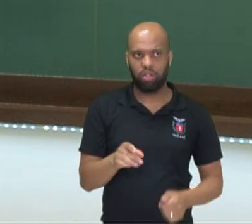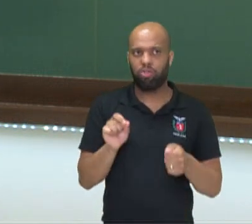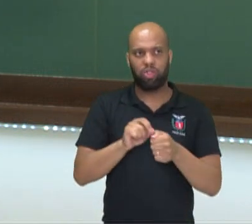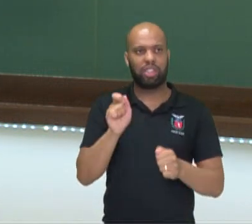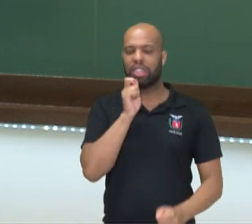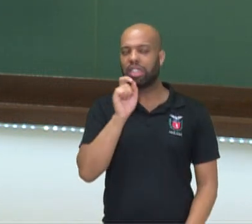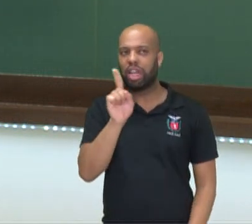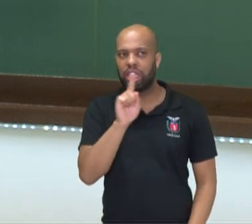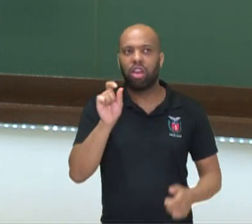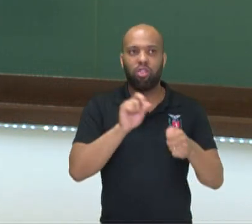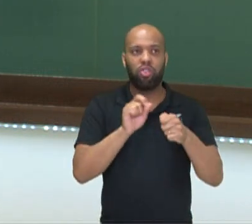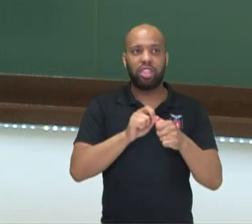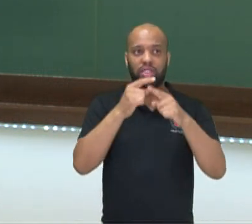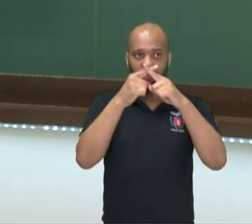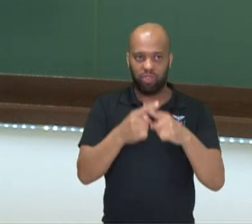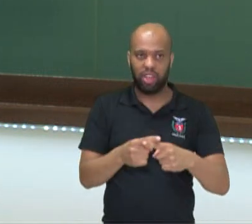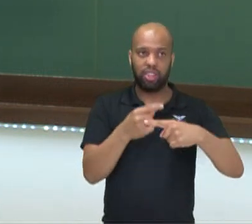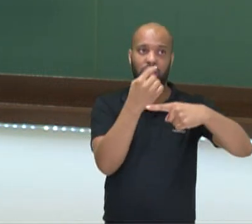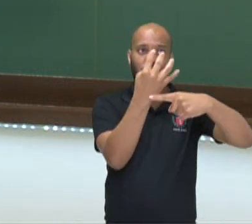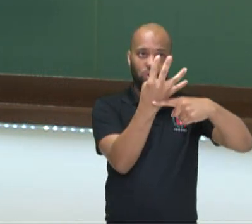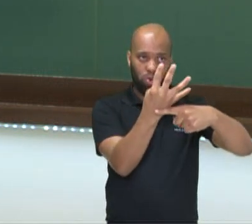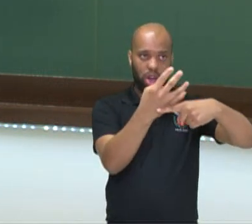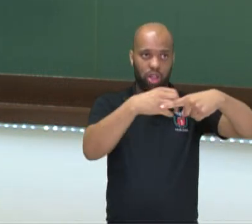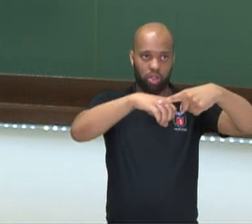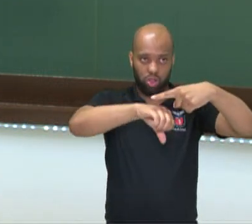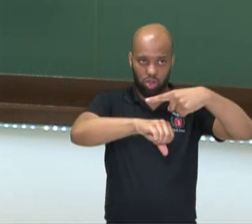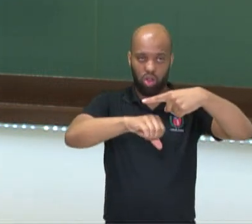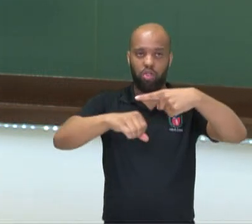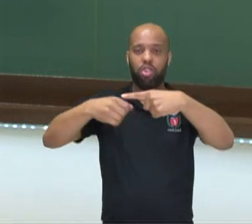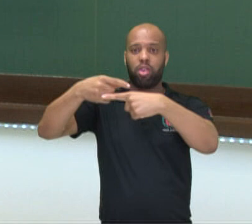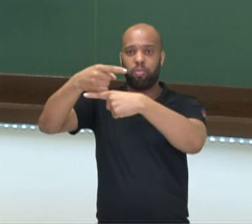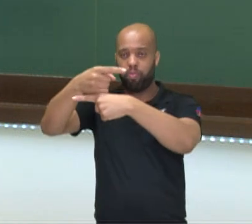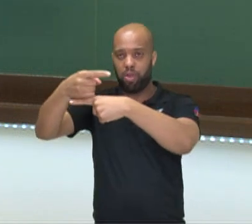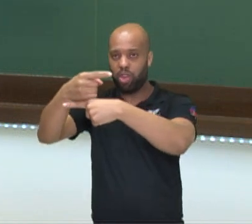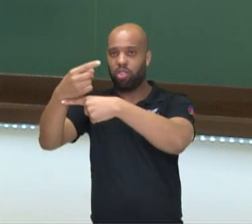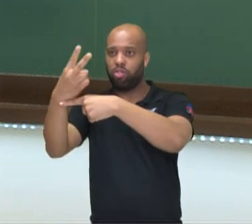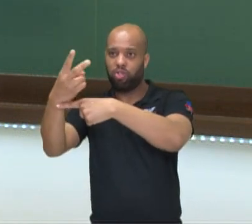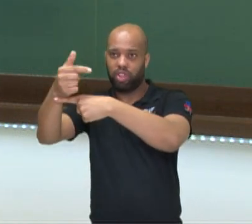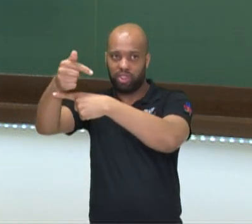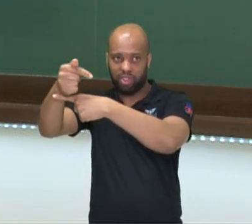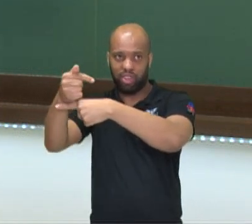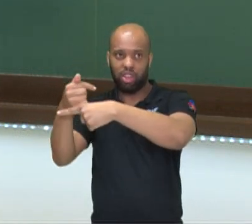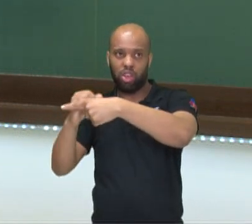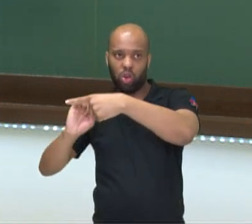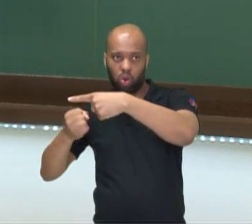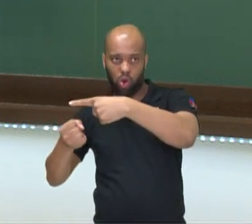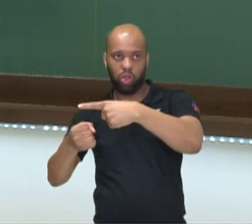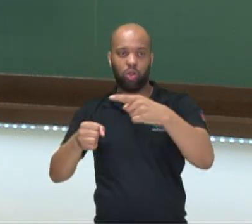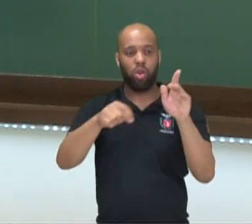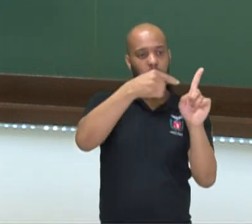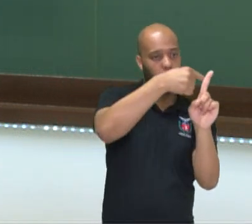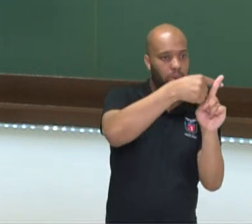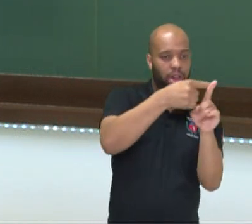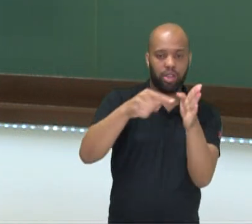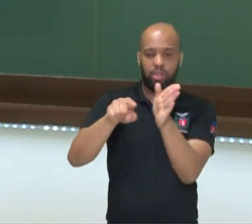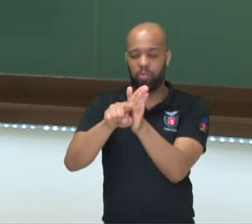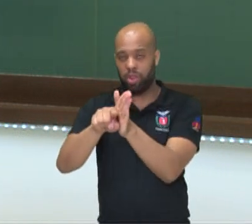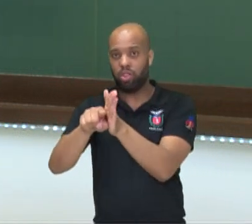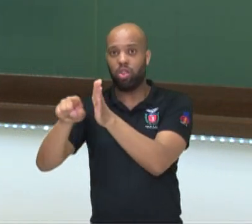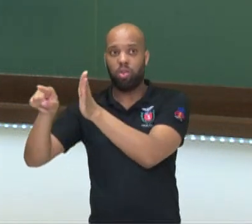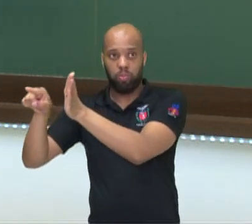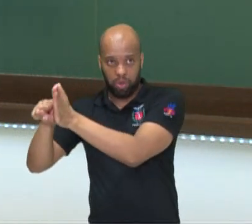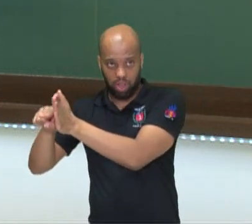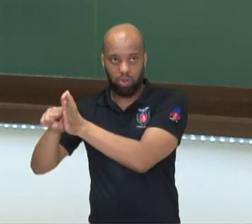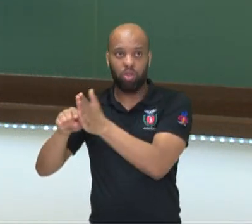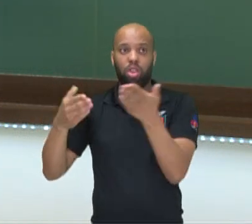fiz. Vou fazer a multiplicação, então. Mais com menos é menos. 4 vezes 27 é 108. E 9